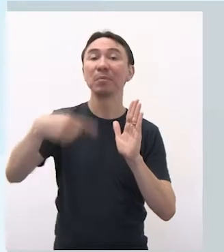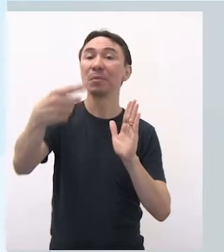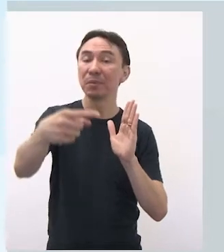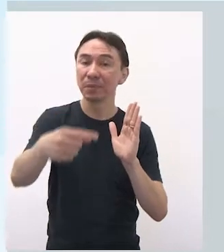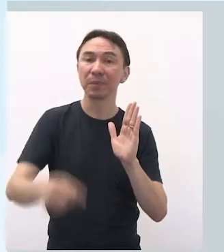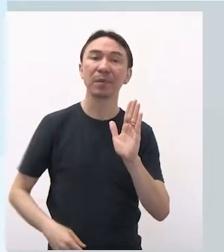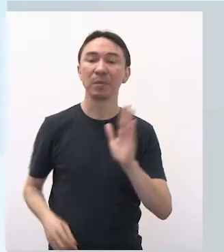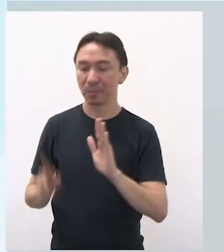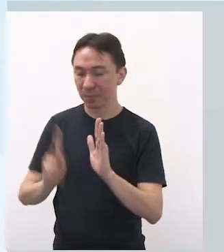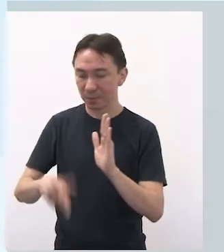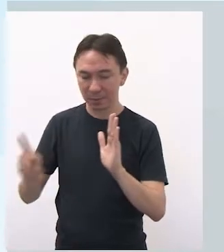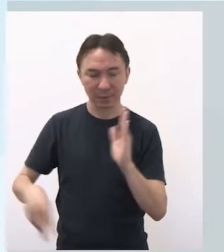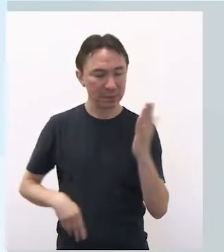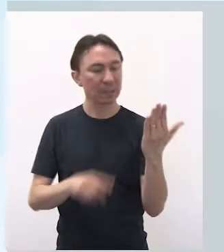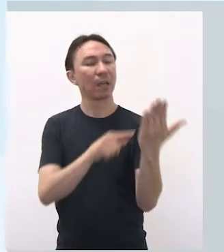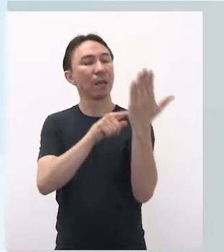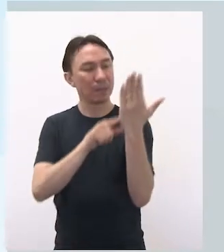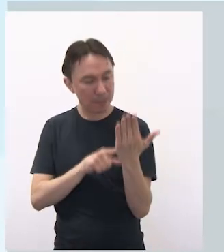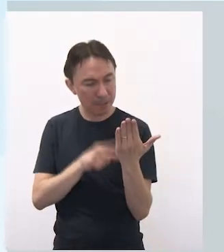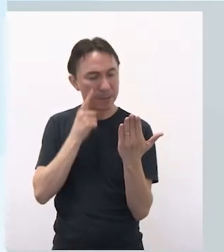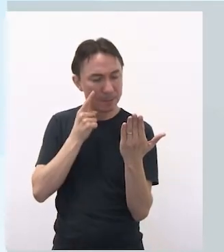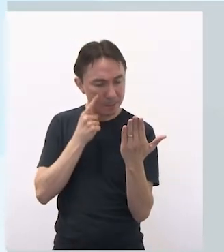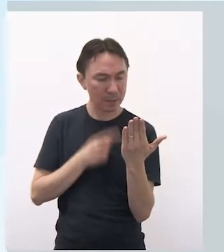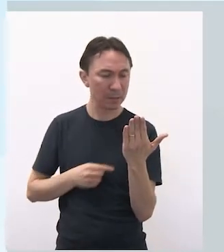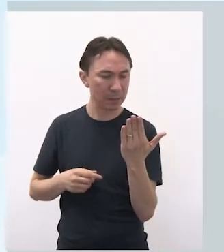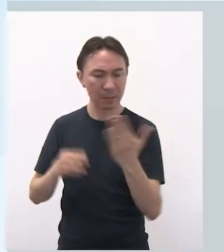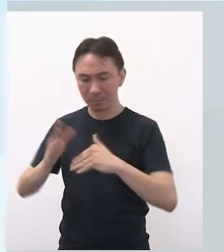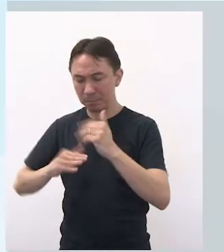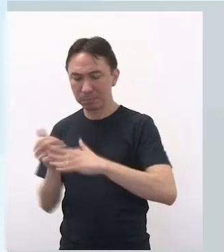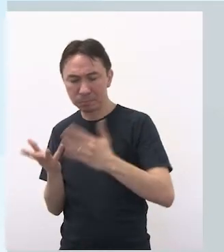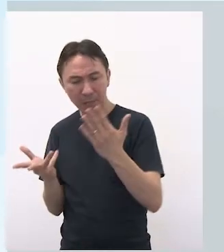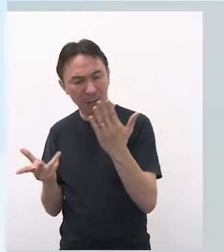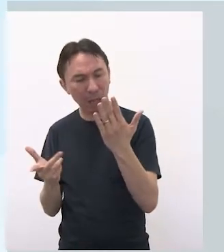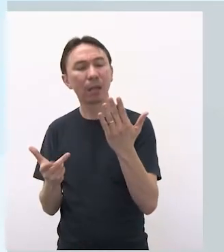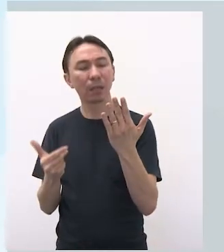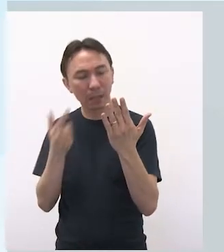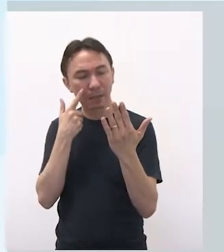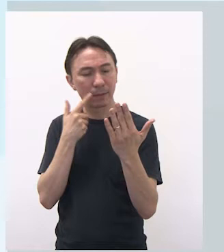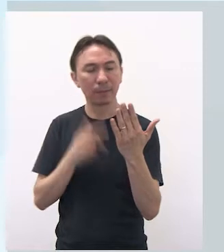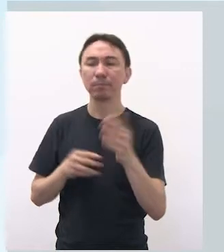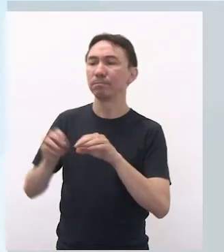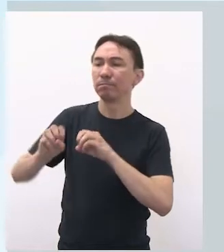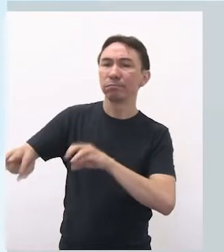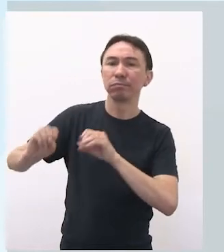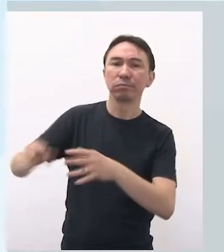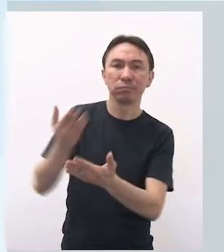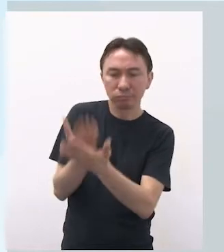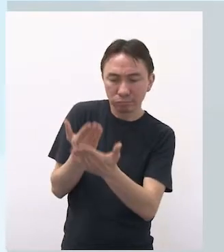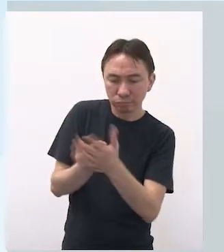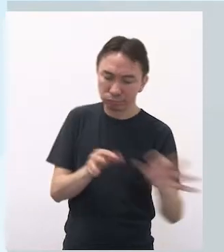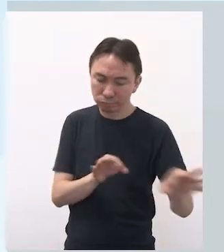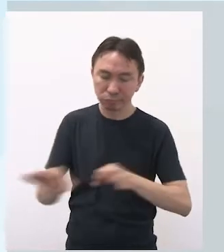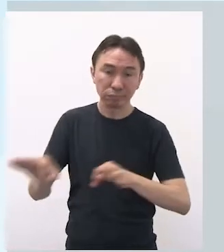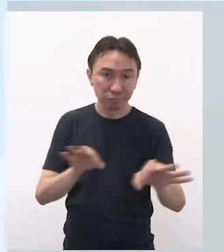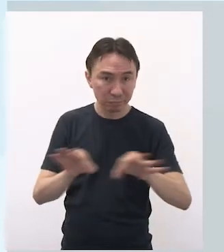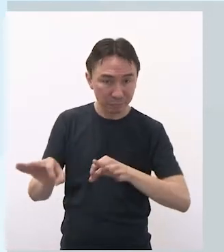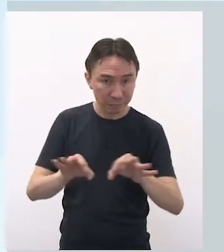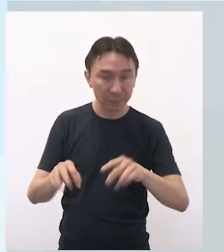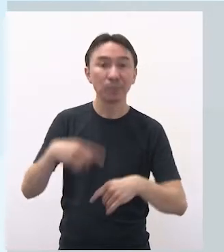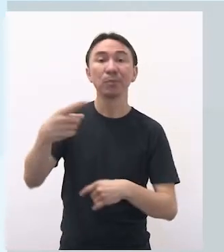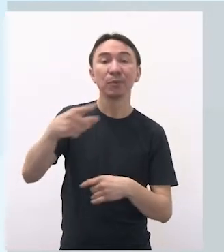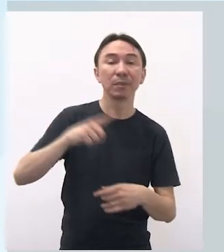as suas atividades dentro daquelas habilidades previstas, e vem as avaliações, são aplicadas